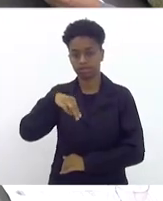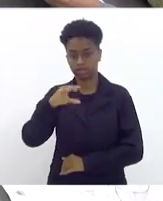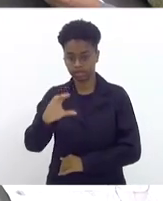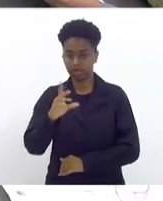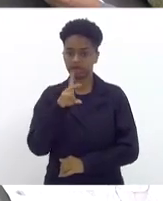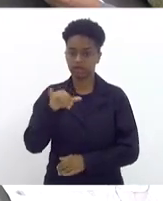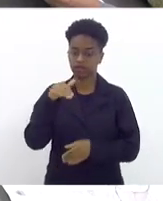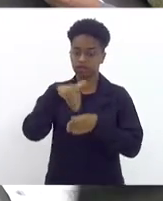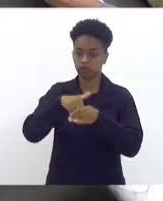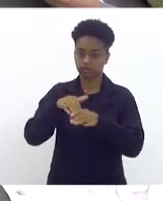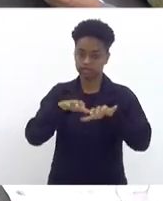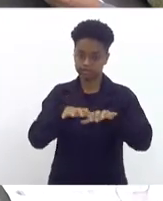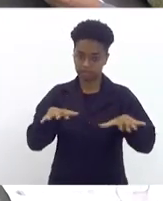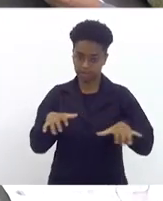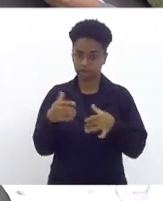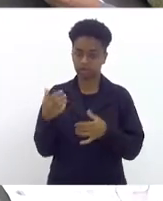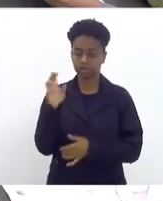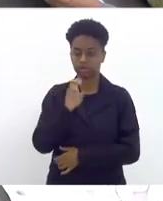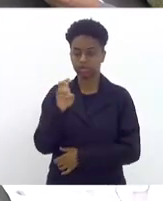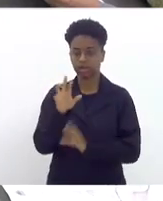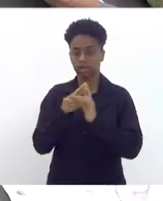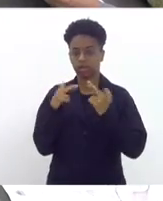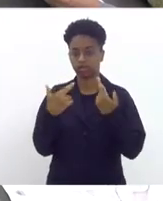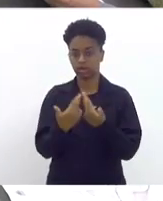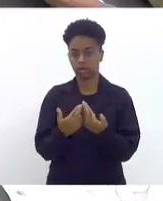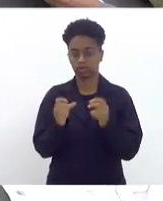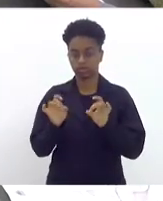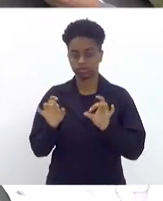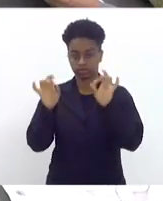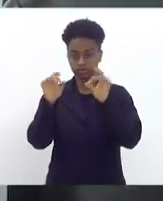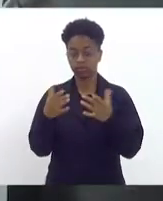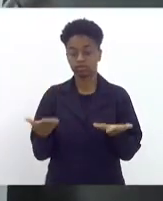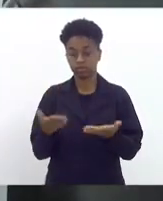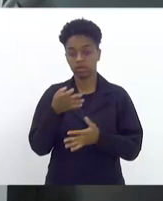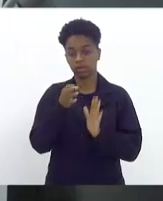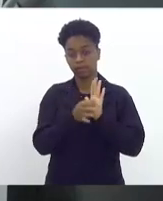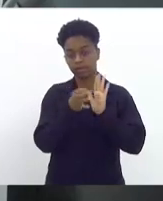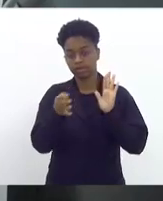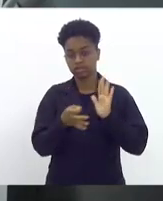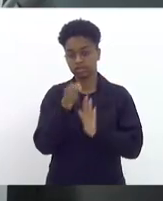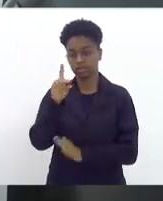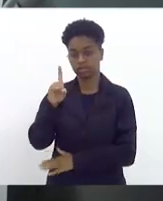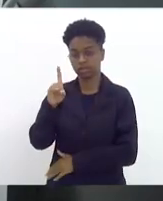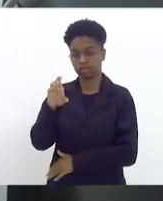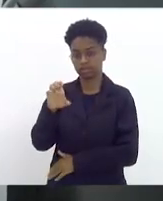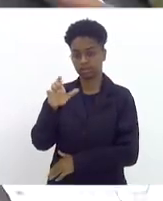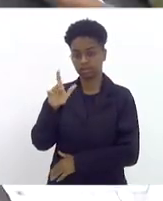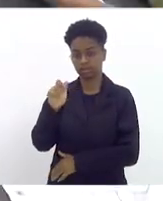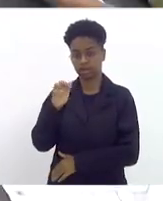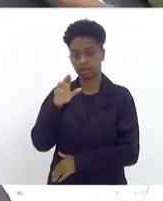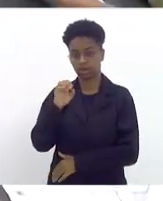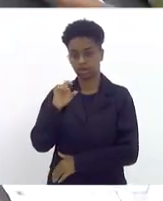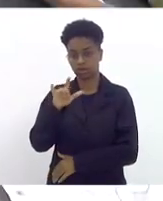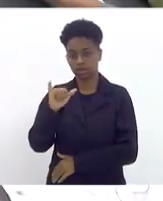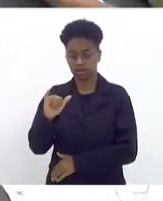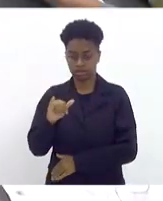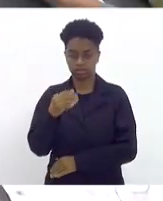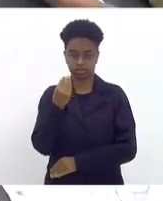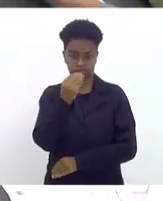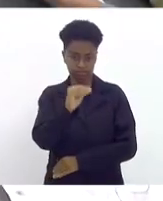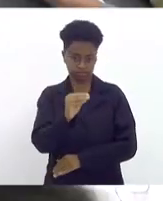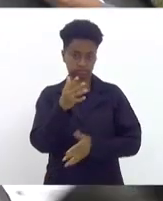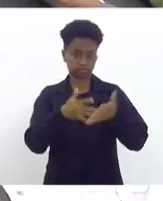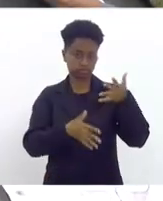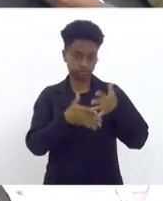apresentará a voto em separado na quinta reunião extraordinária para parecer relator Guilherme de laroni ela prejudicabilidade